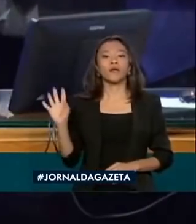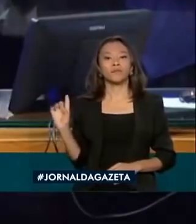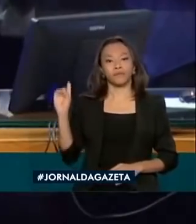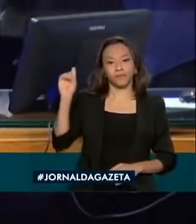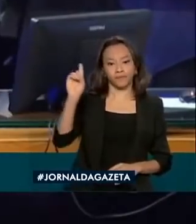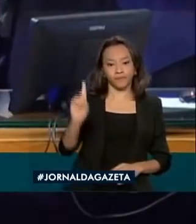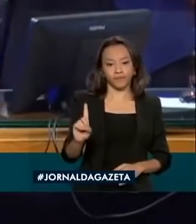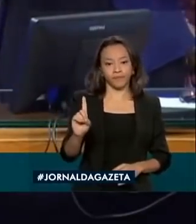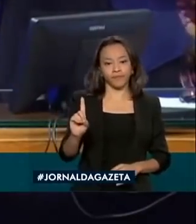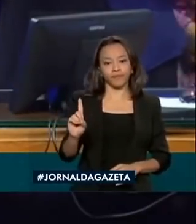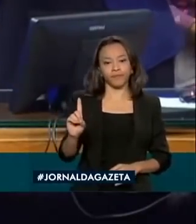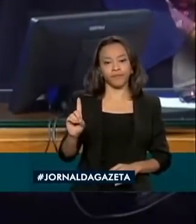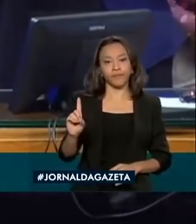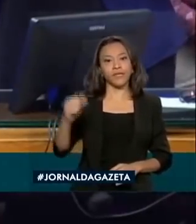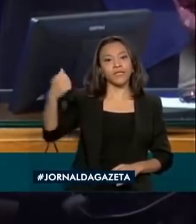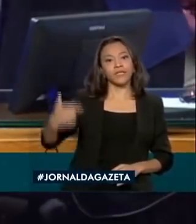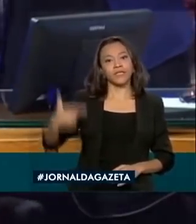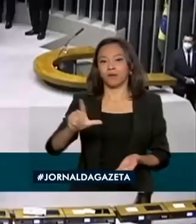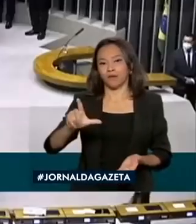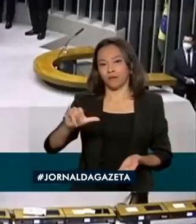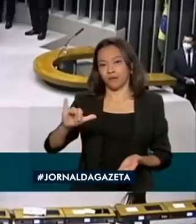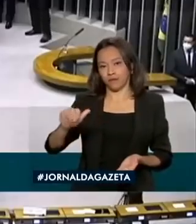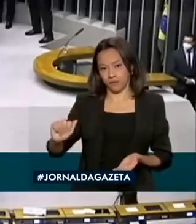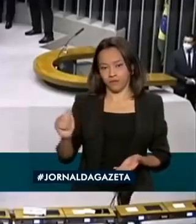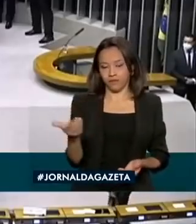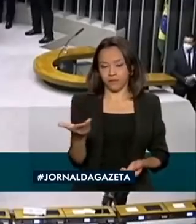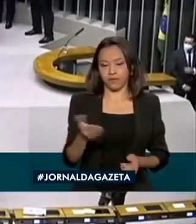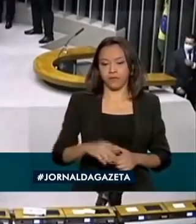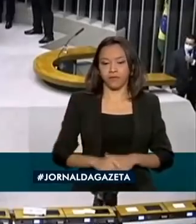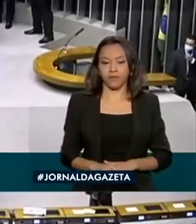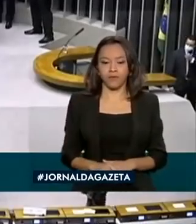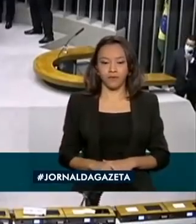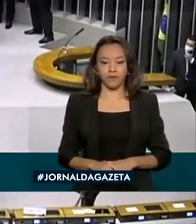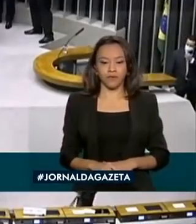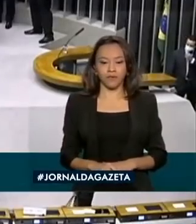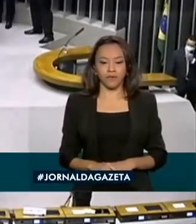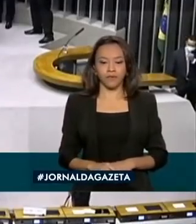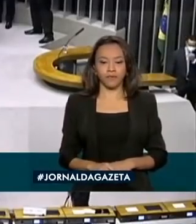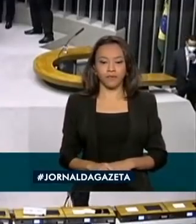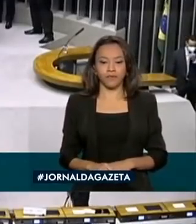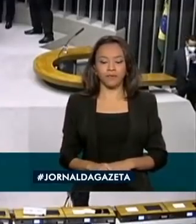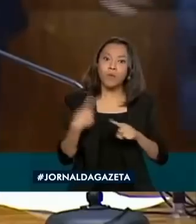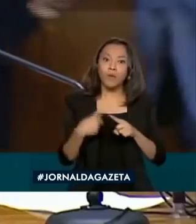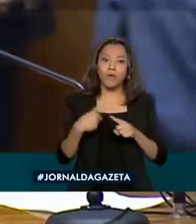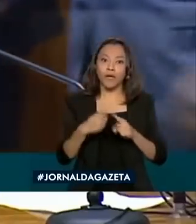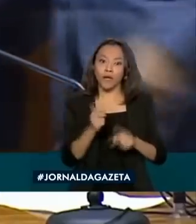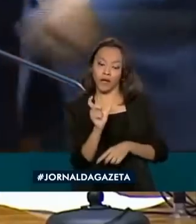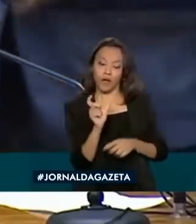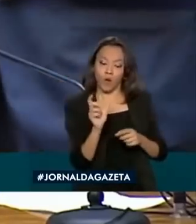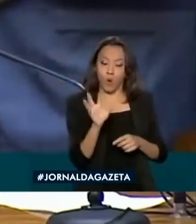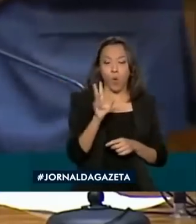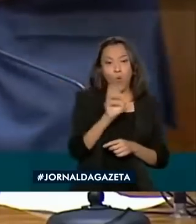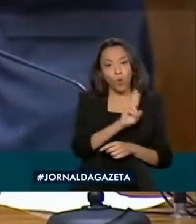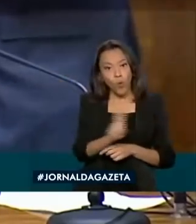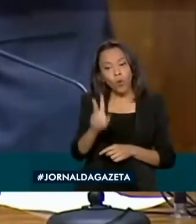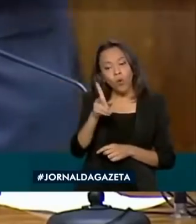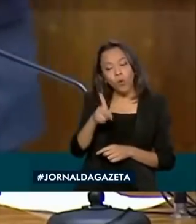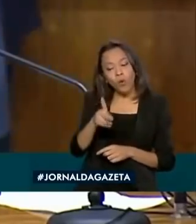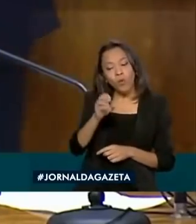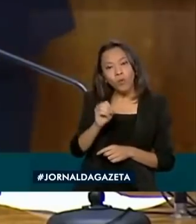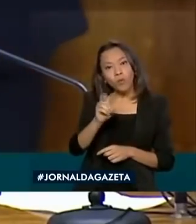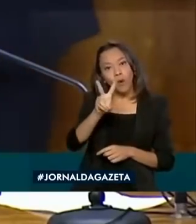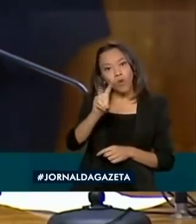de Relações Exteriores Carlos França, o fotógrafo Sebastião Salgado e o presidente do Superior Tribunal de Justiça Humberto